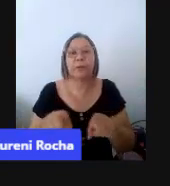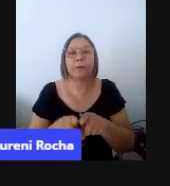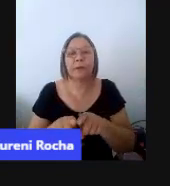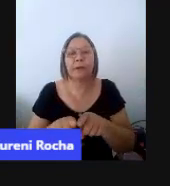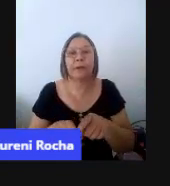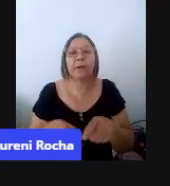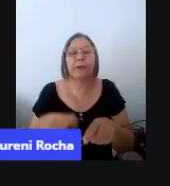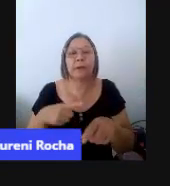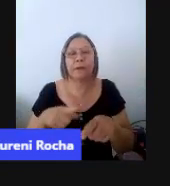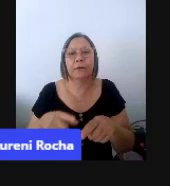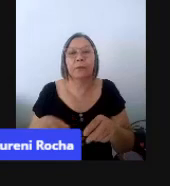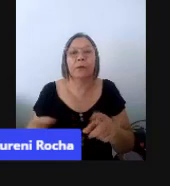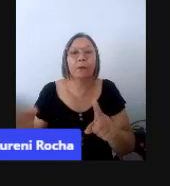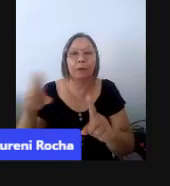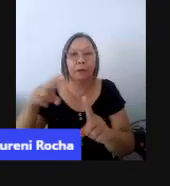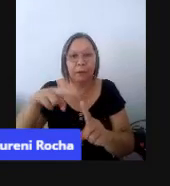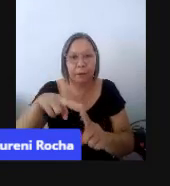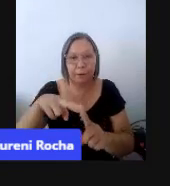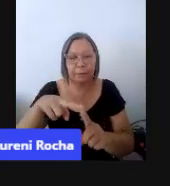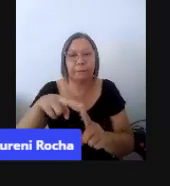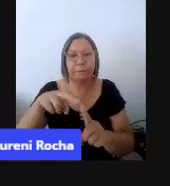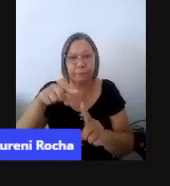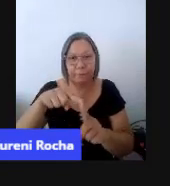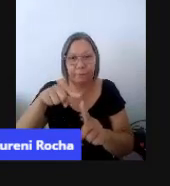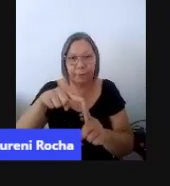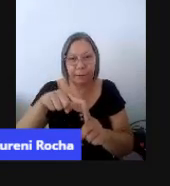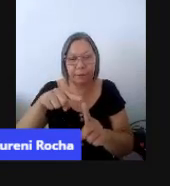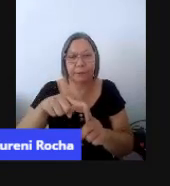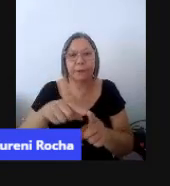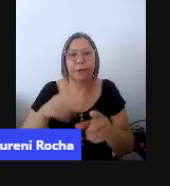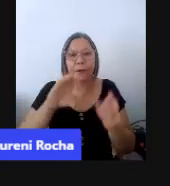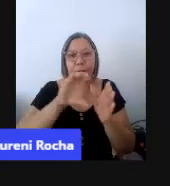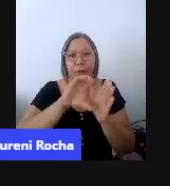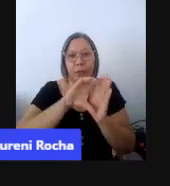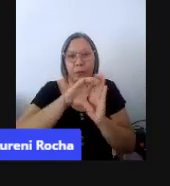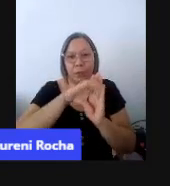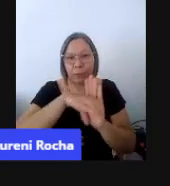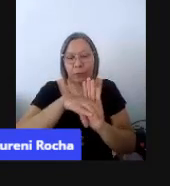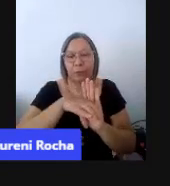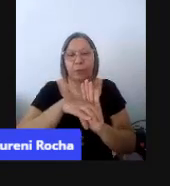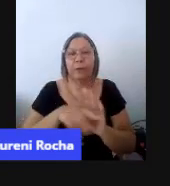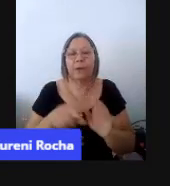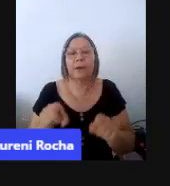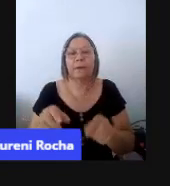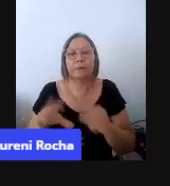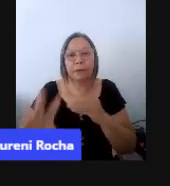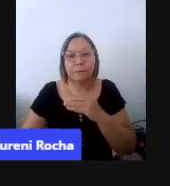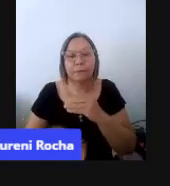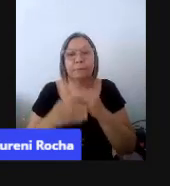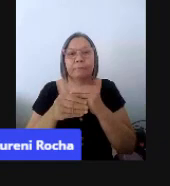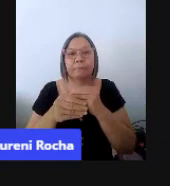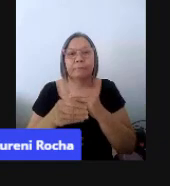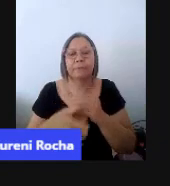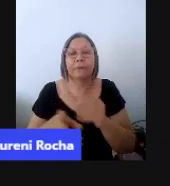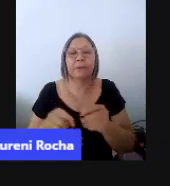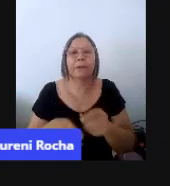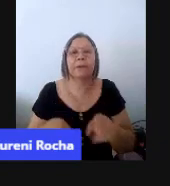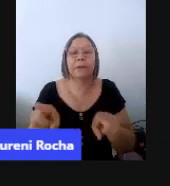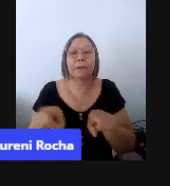ano de 2020, no ano passado, e ele está na sua fase preliminar. E nós temos também, nesse ano